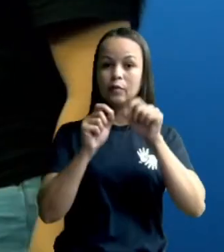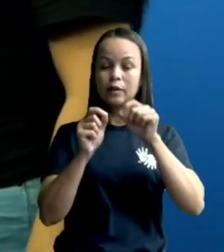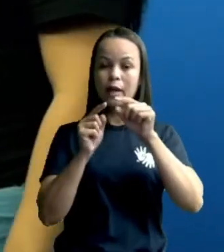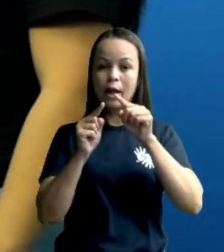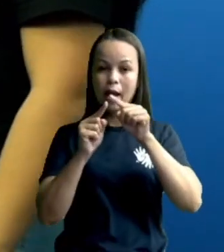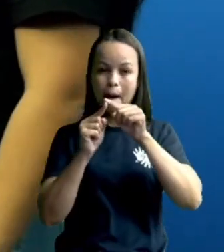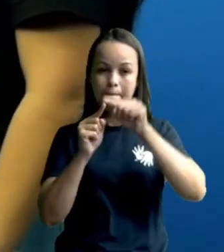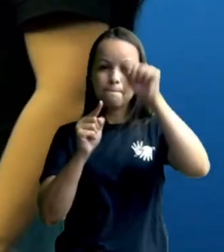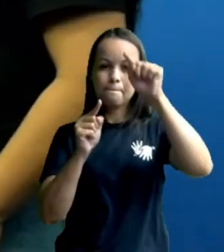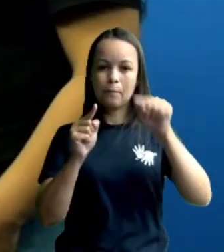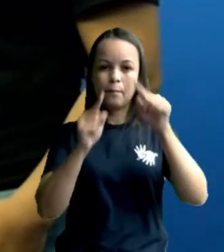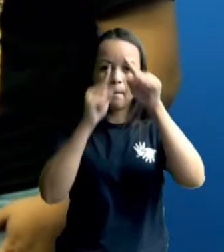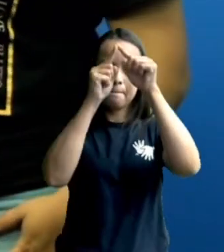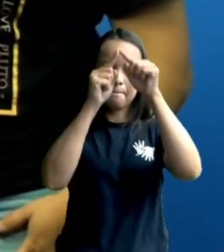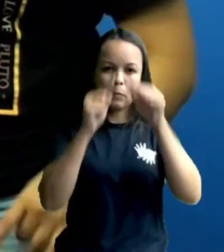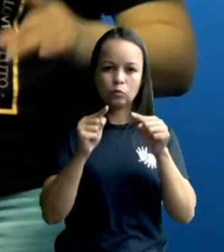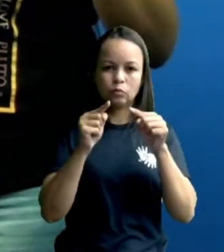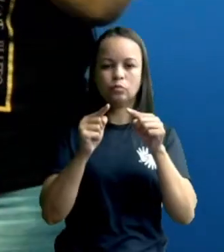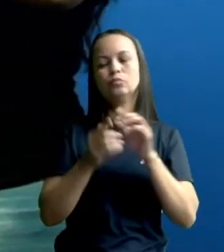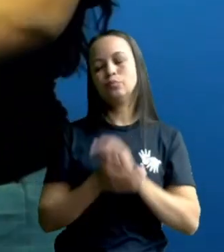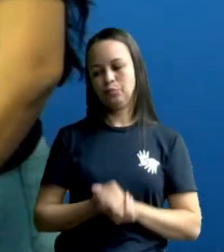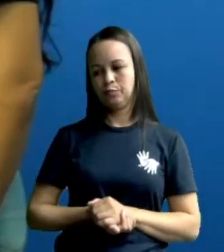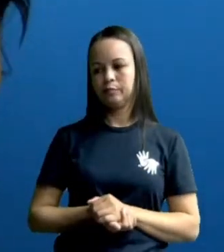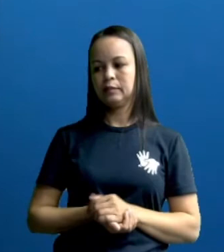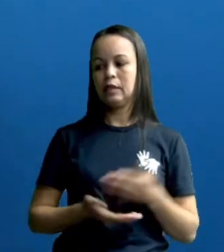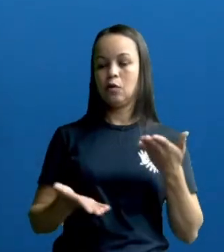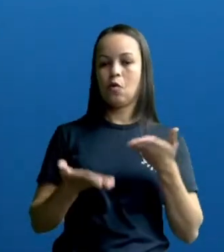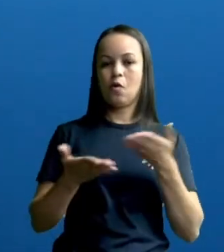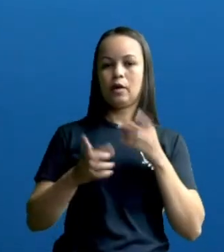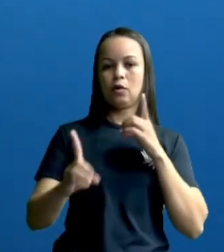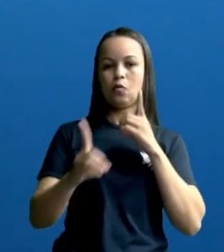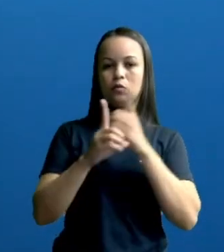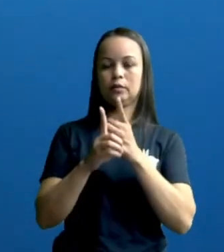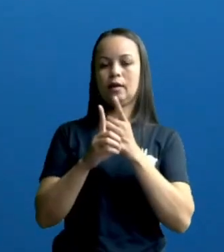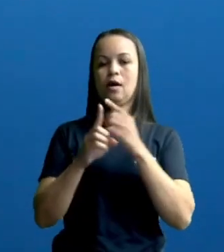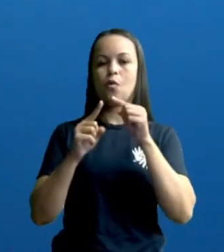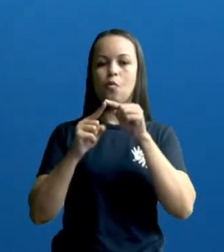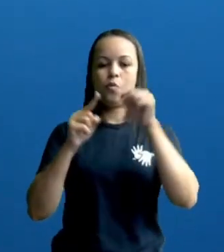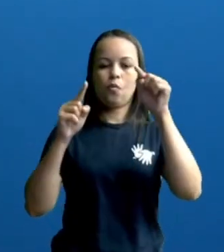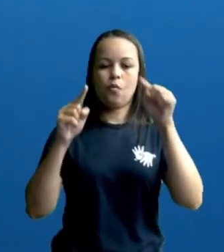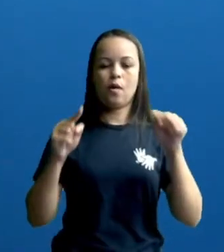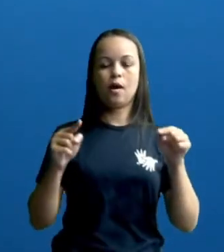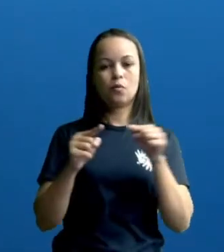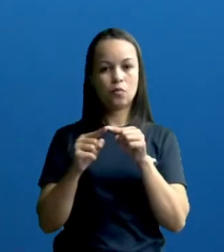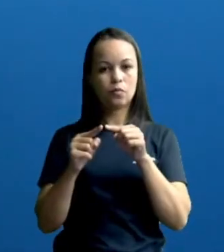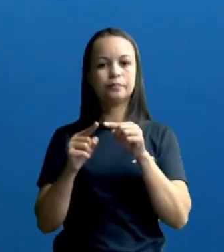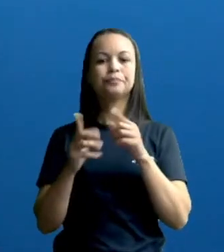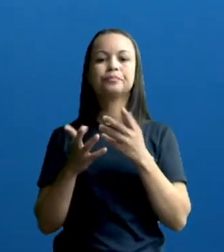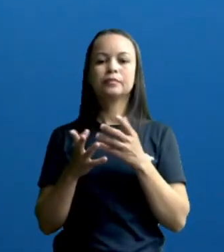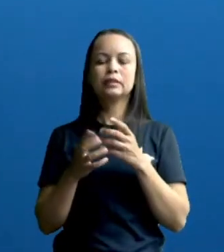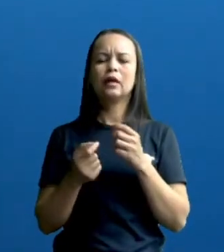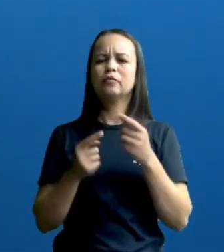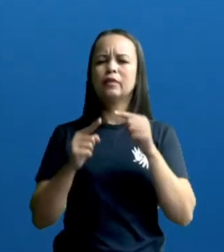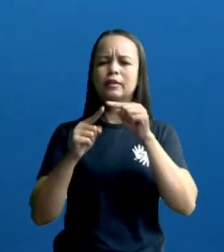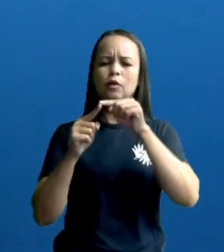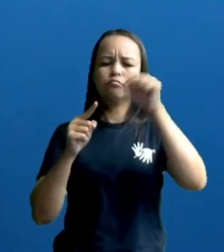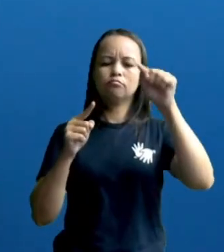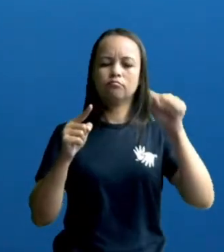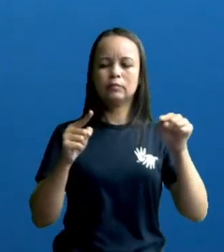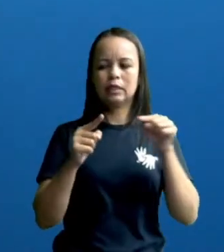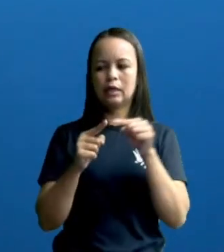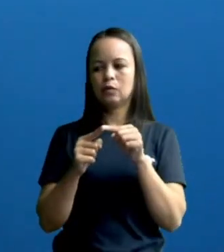para o próximo, para a gente encontrar o ângulo. Então, nós temos aqui, ó, um triângulozinho,